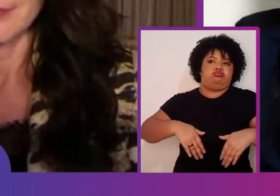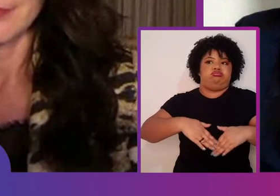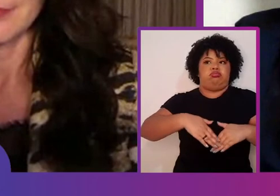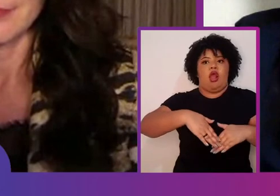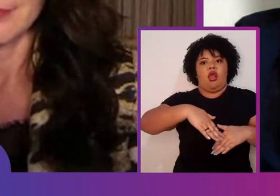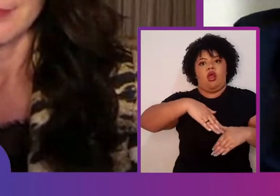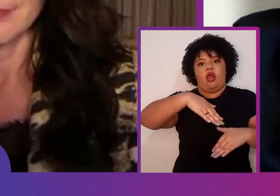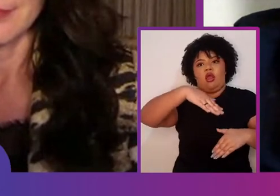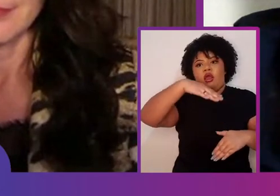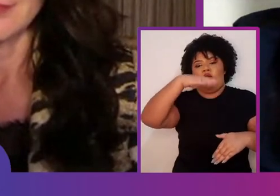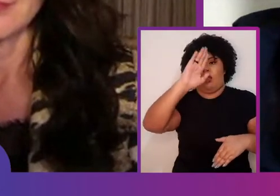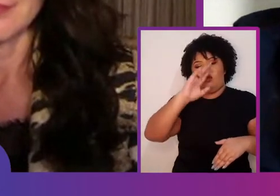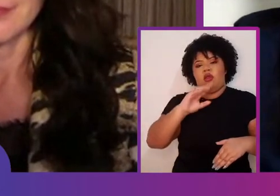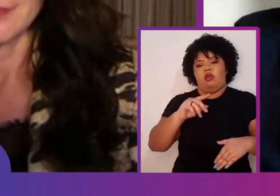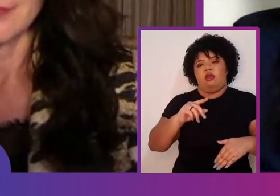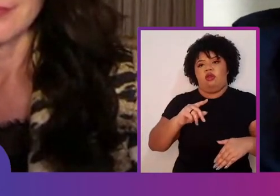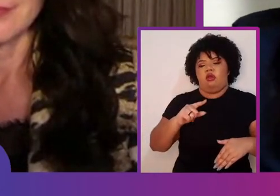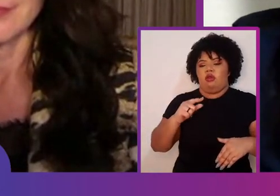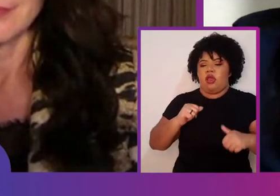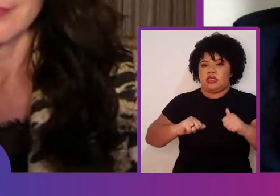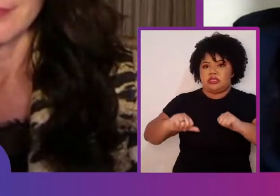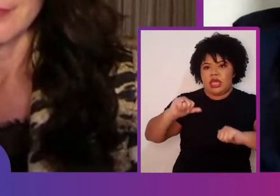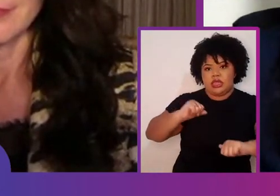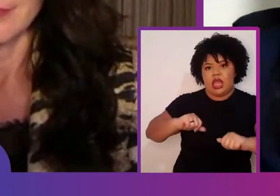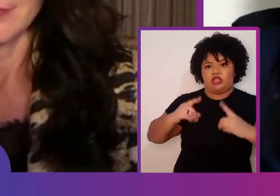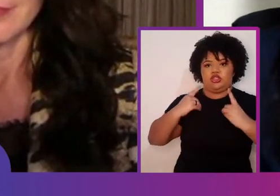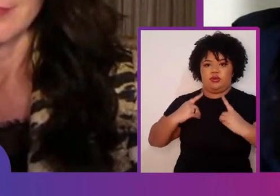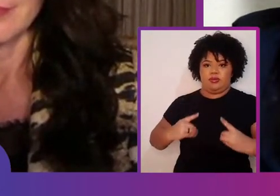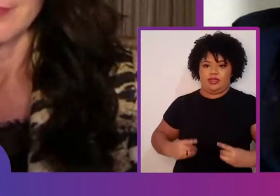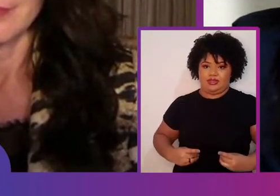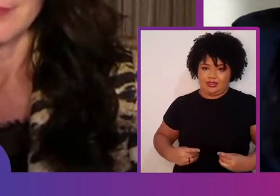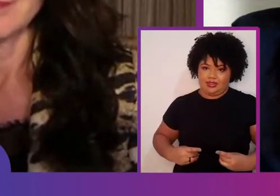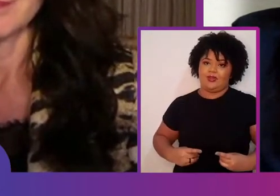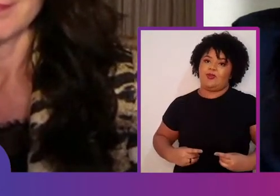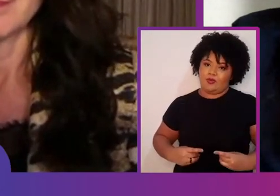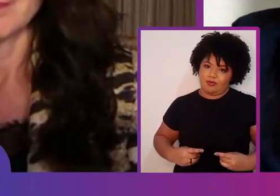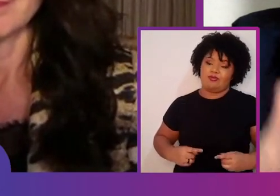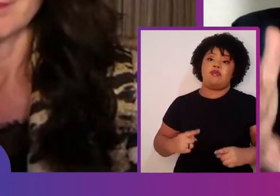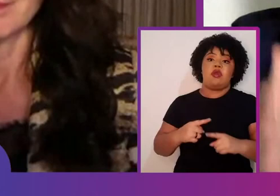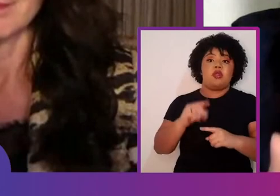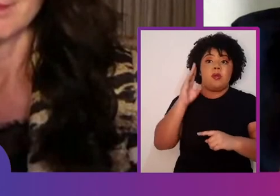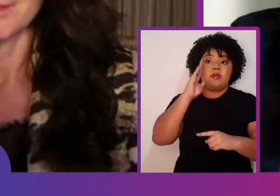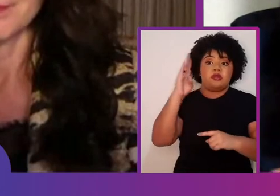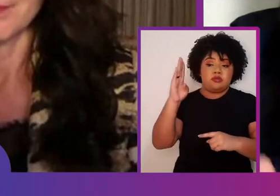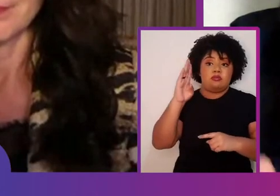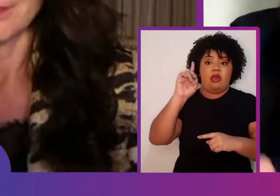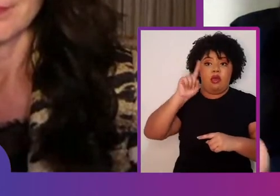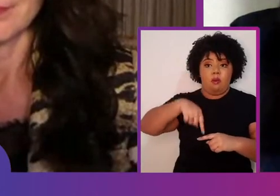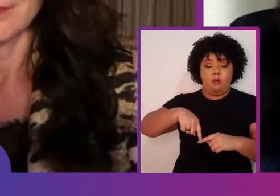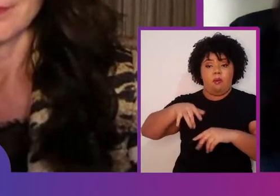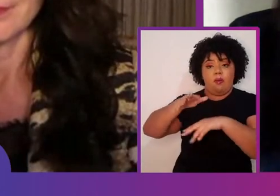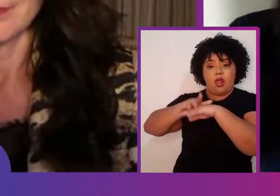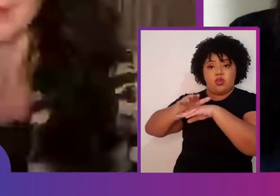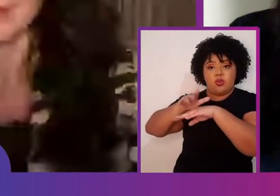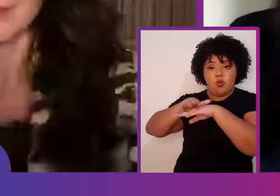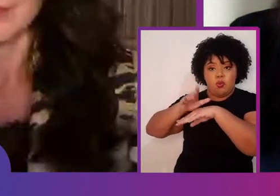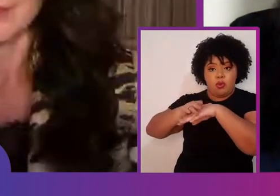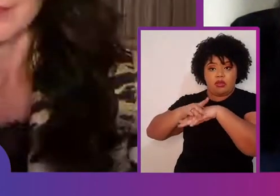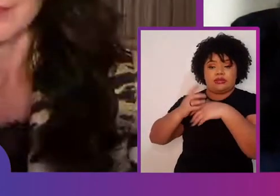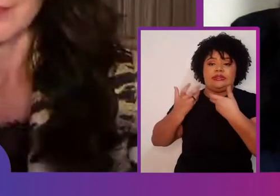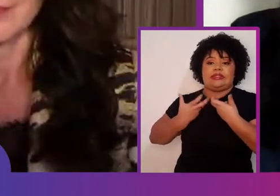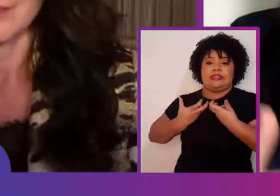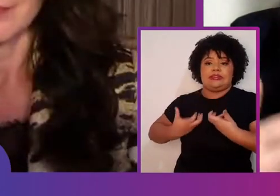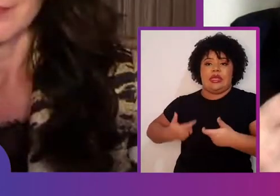ansiedade, de depressão, e o pior deles é o burnout. Burnout, que é um quadro mental especificamente relacionado ao